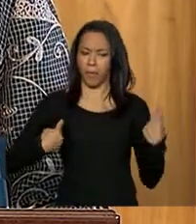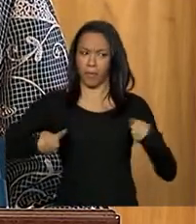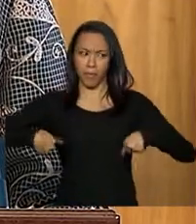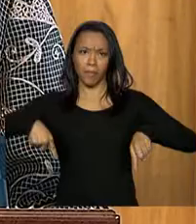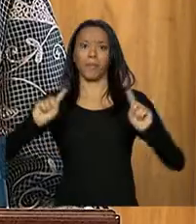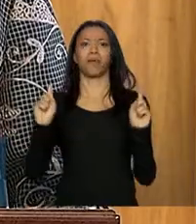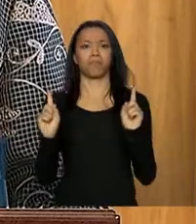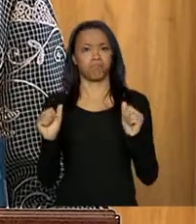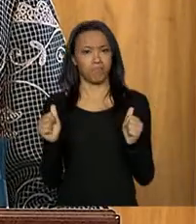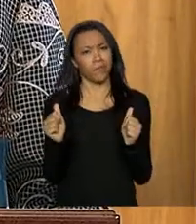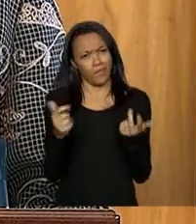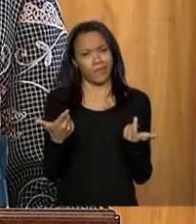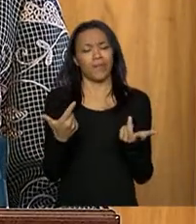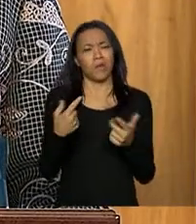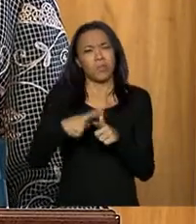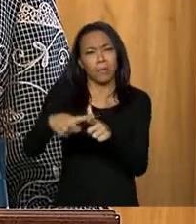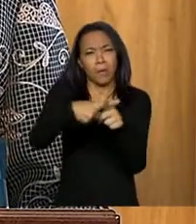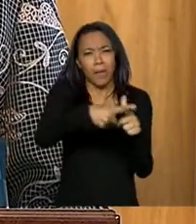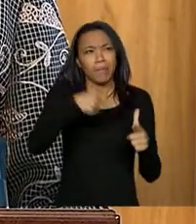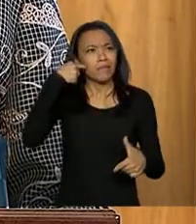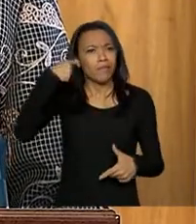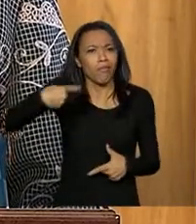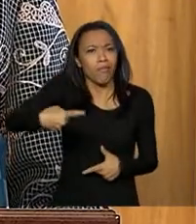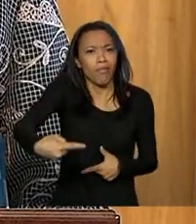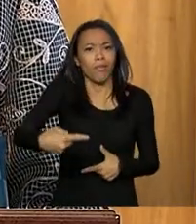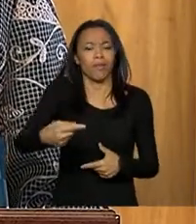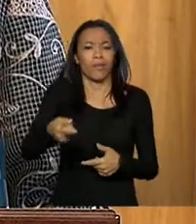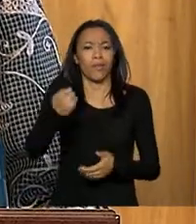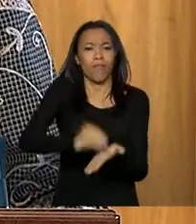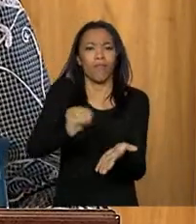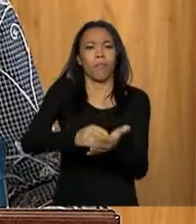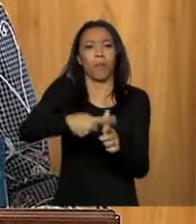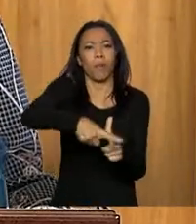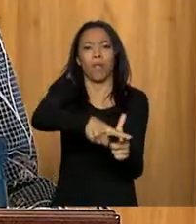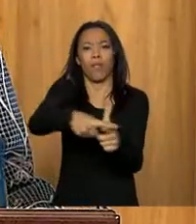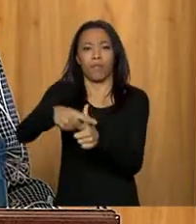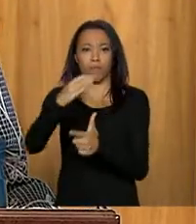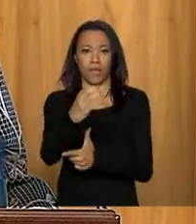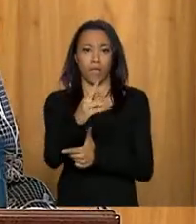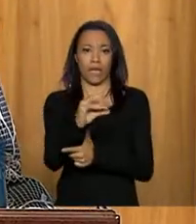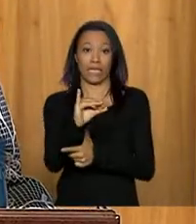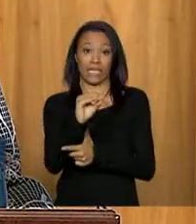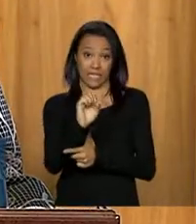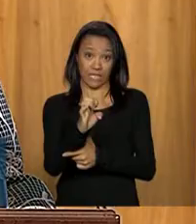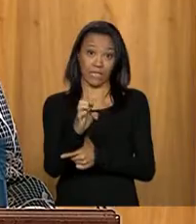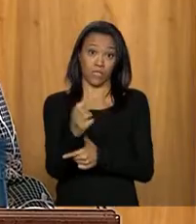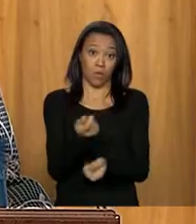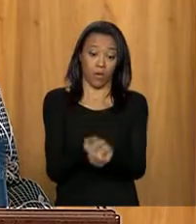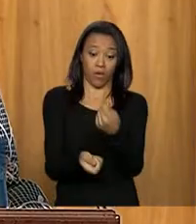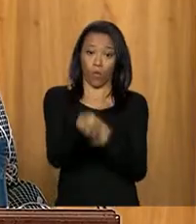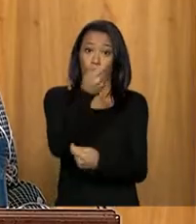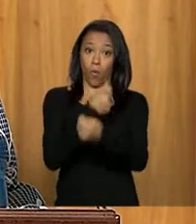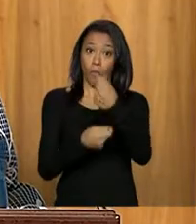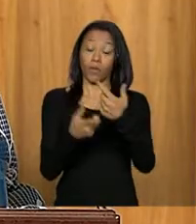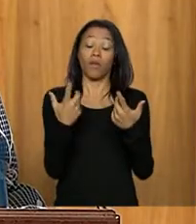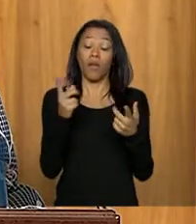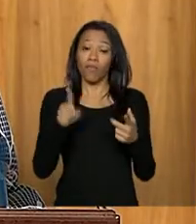efeitos negativos da crise, vem crescendo de forma sustentada, com um aumento de mais